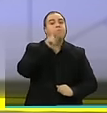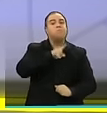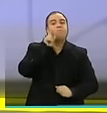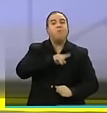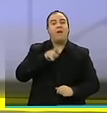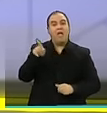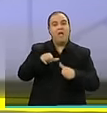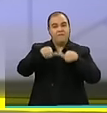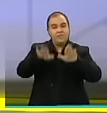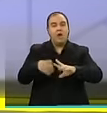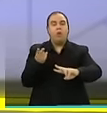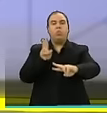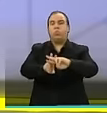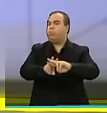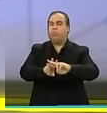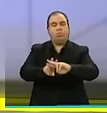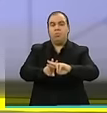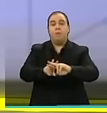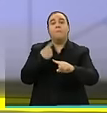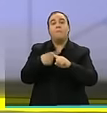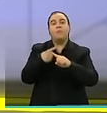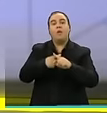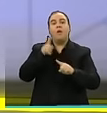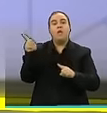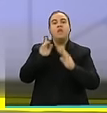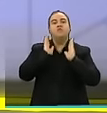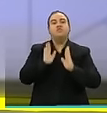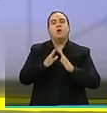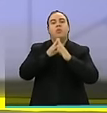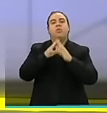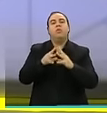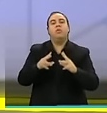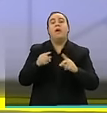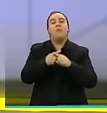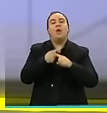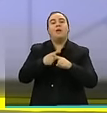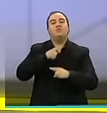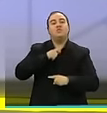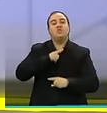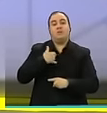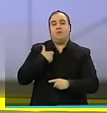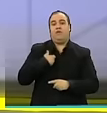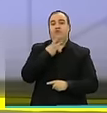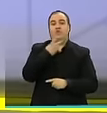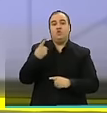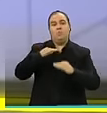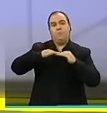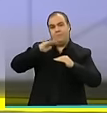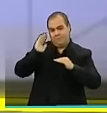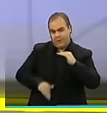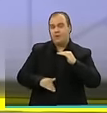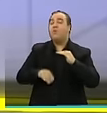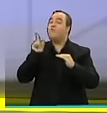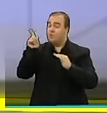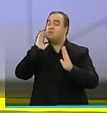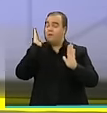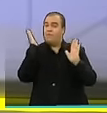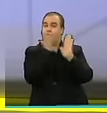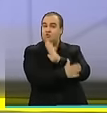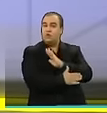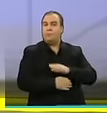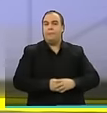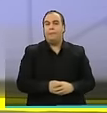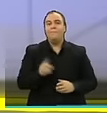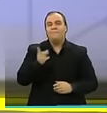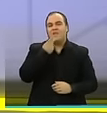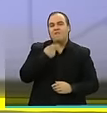não cumprir mais tempo de cadeia, porque a pena dele prescreveu porque tinha menos de 21 anos de idade. Você que é um fujão. E o outro